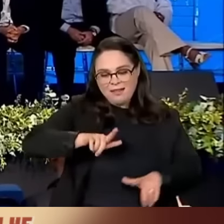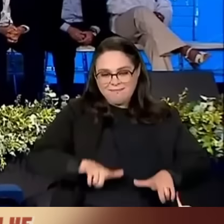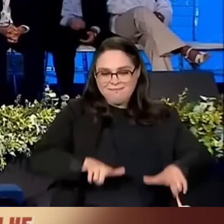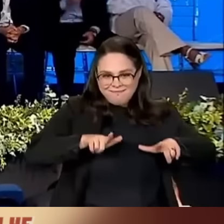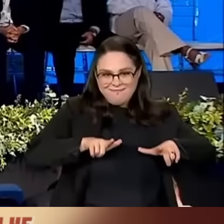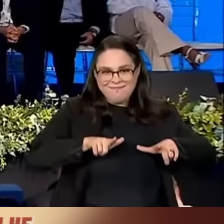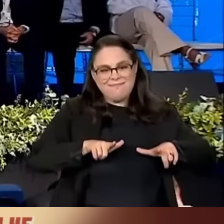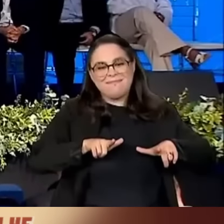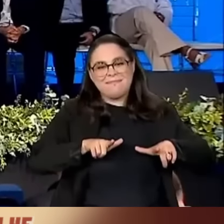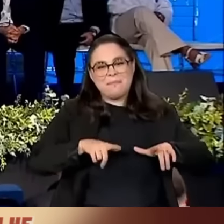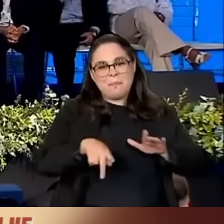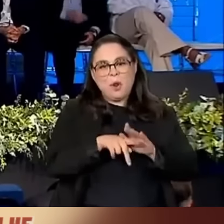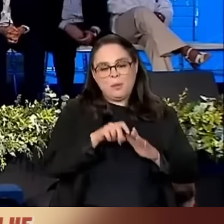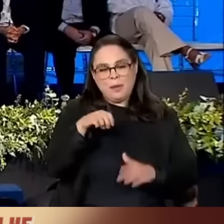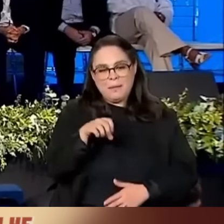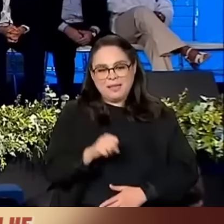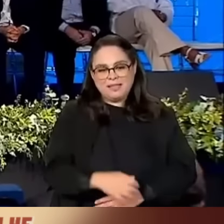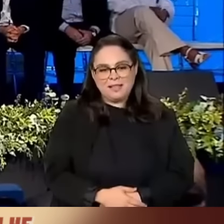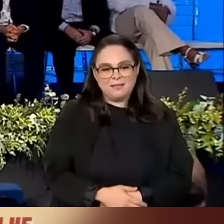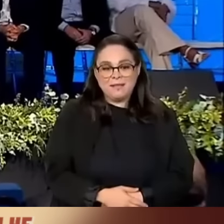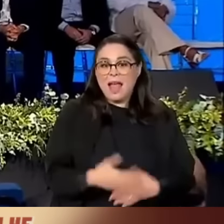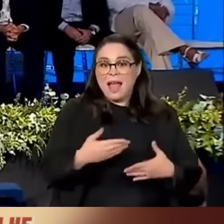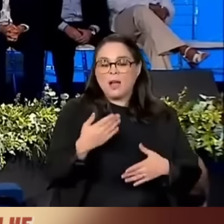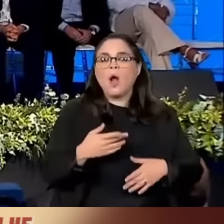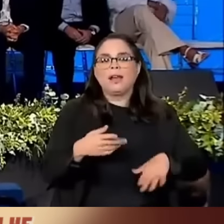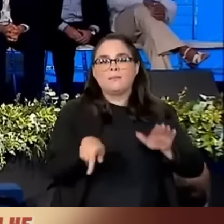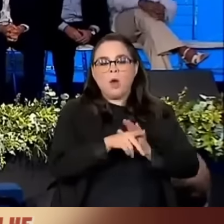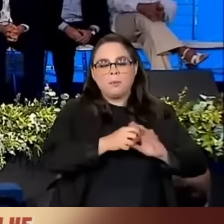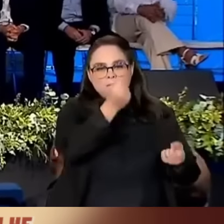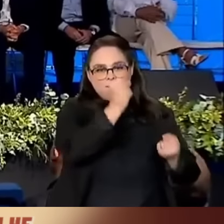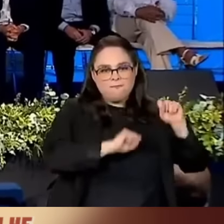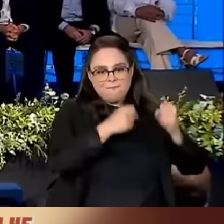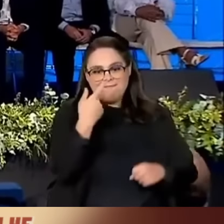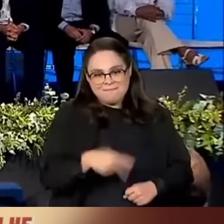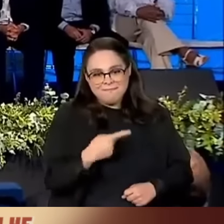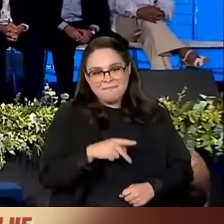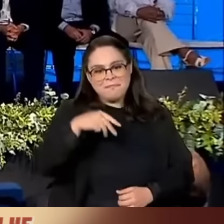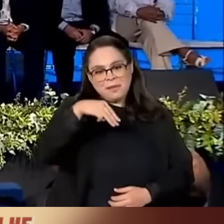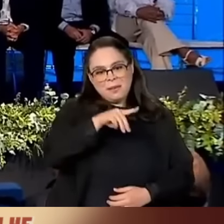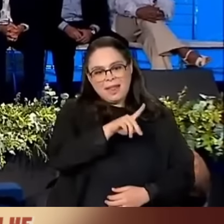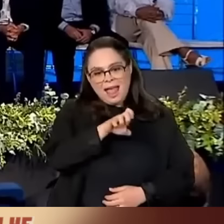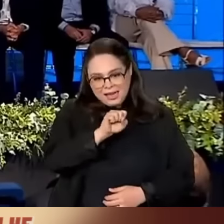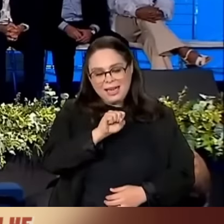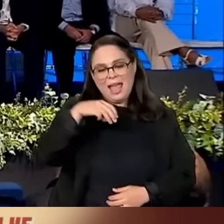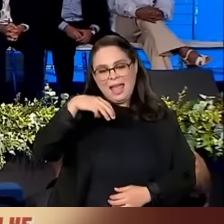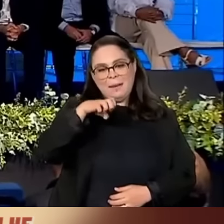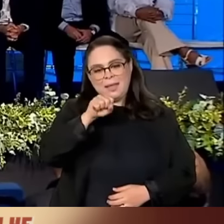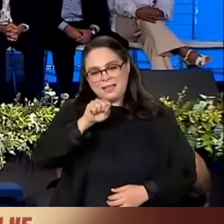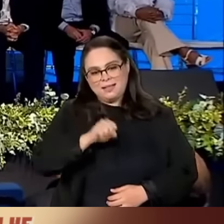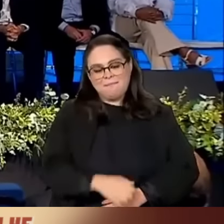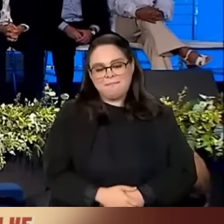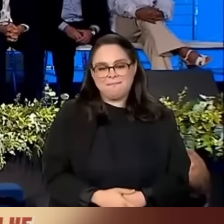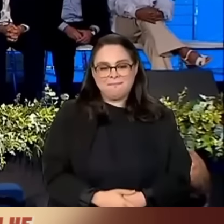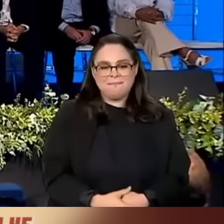Infância Municipal EMS. A inauguração da fábrica ali em Hortolândia. LEMS.